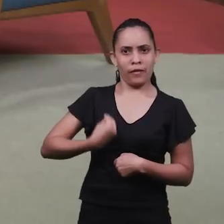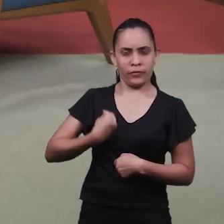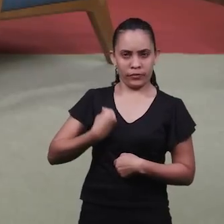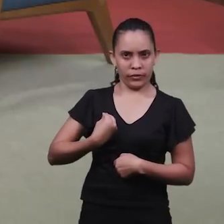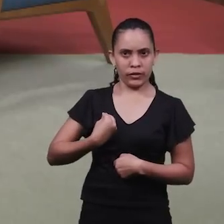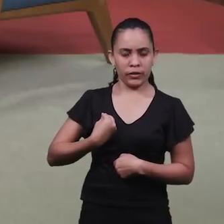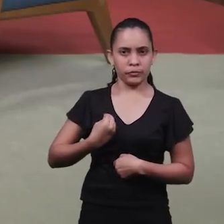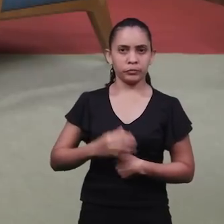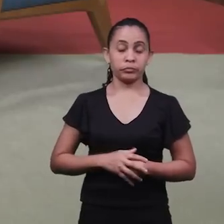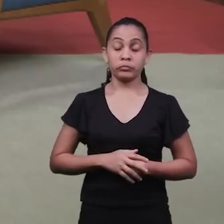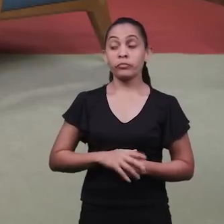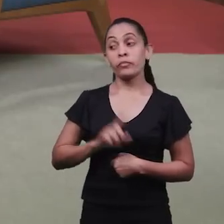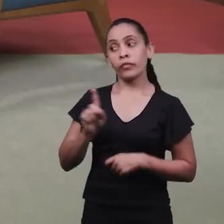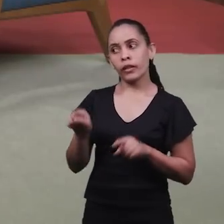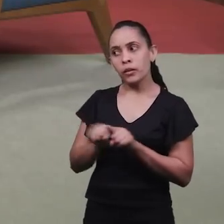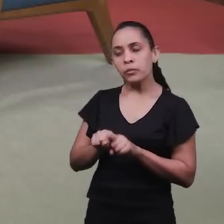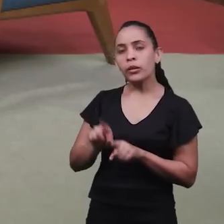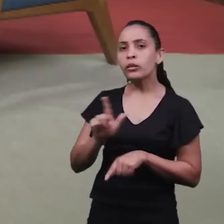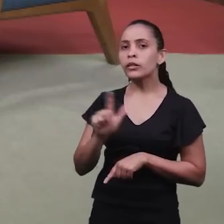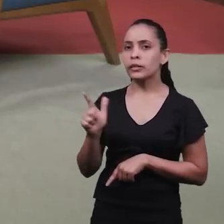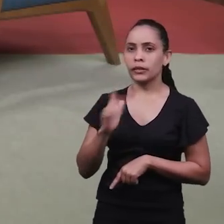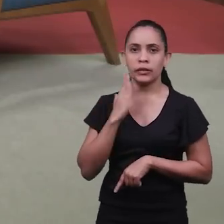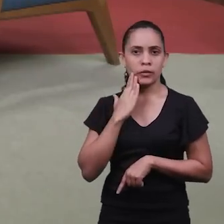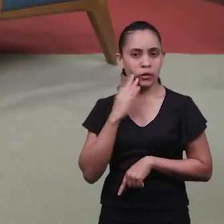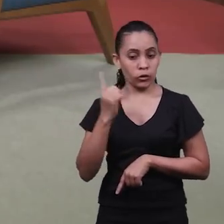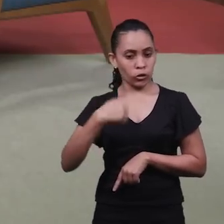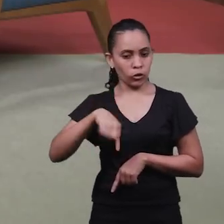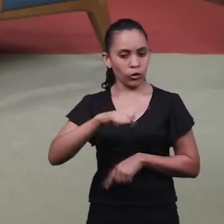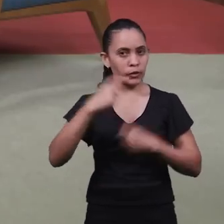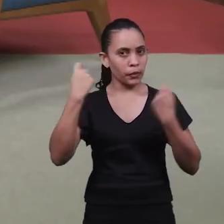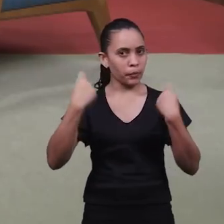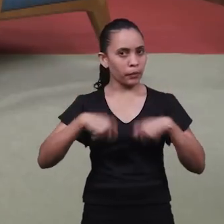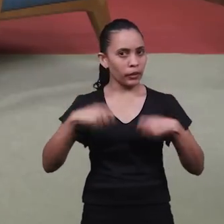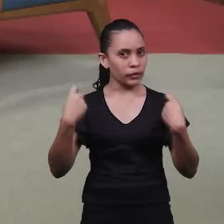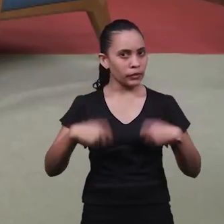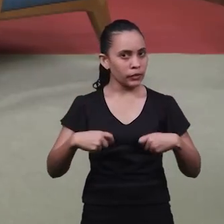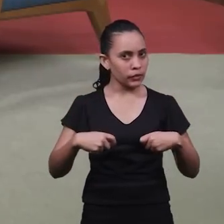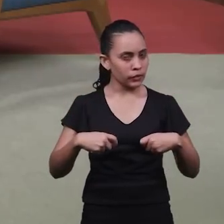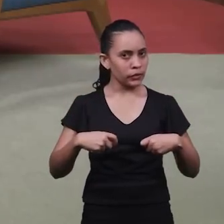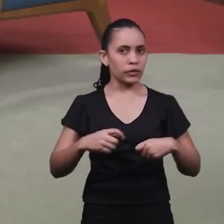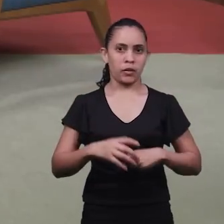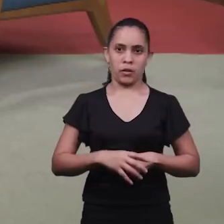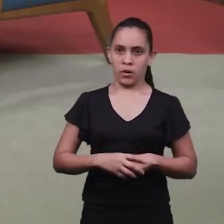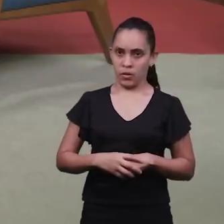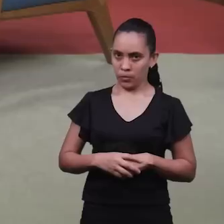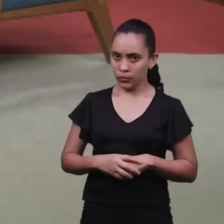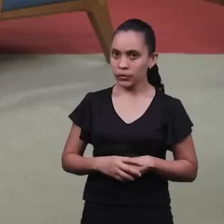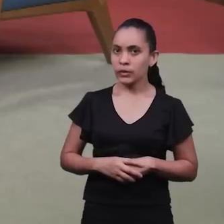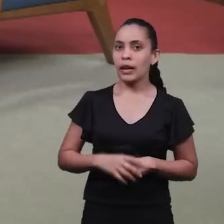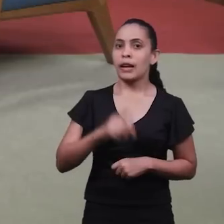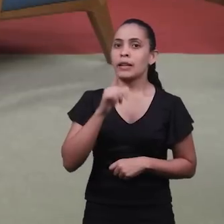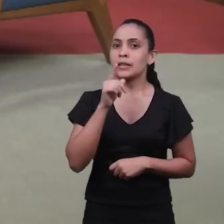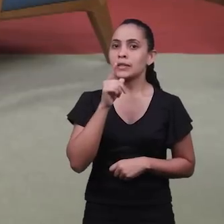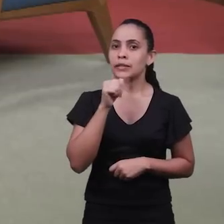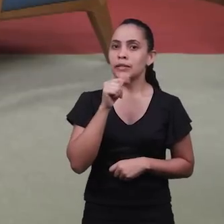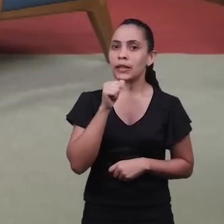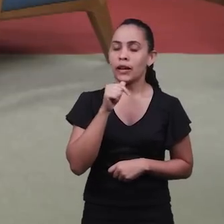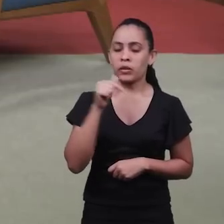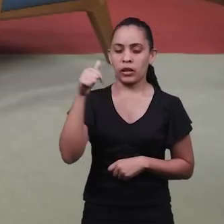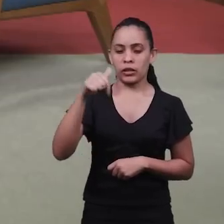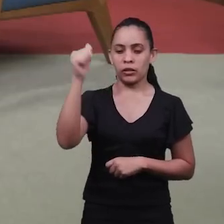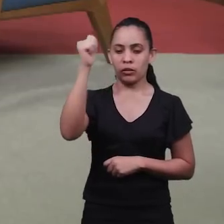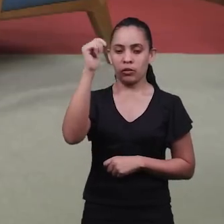outra questão é, claro que todos nós precisamos do alimento, da água, enfim, aqui